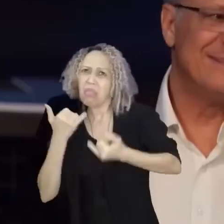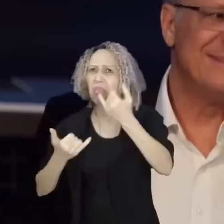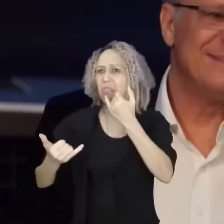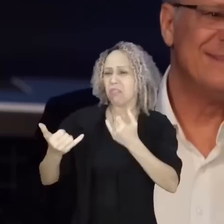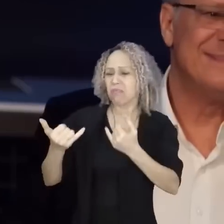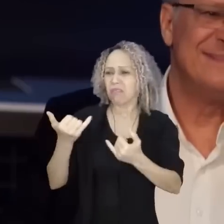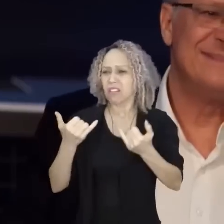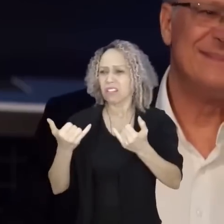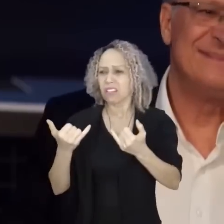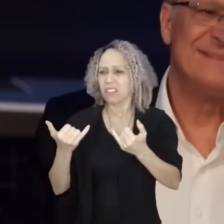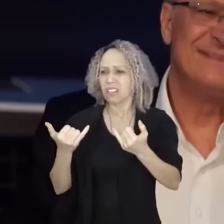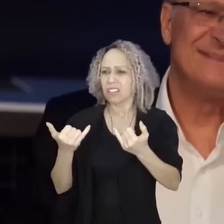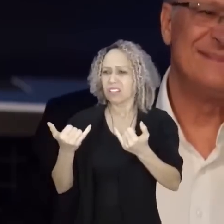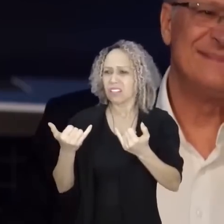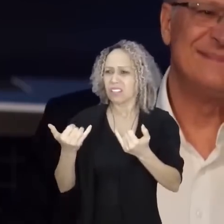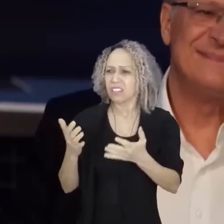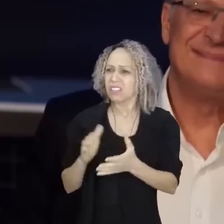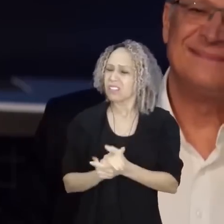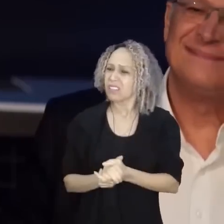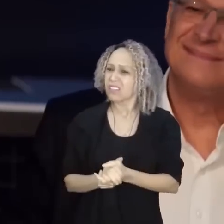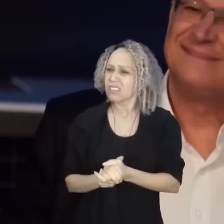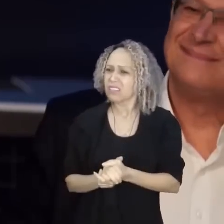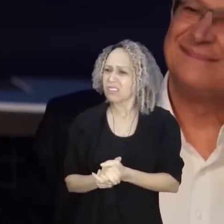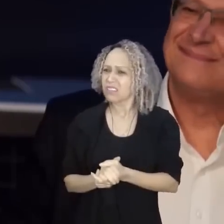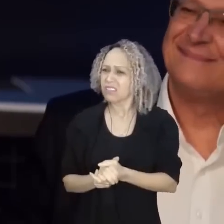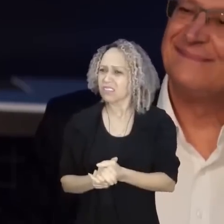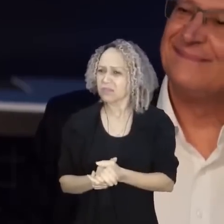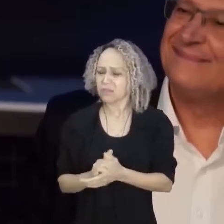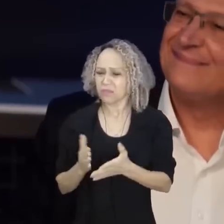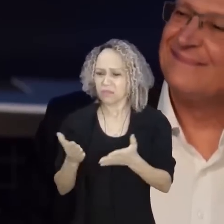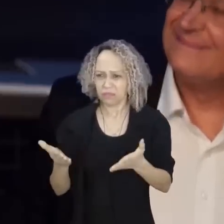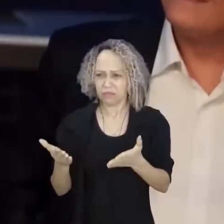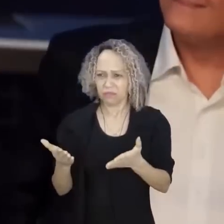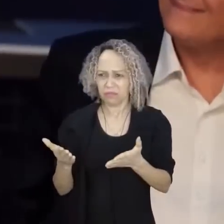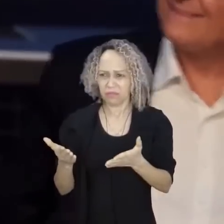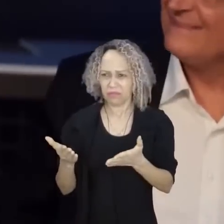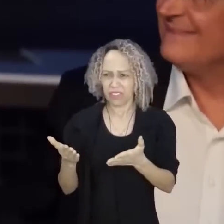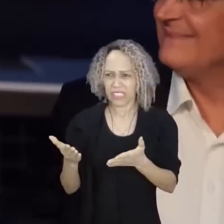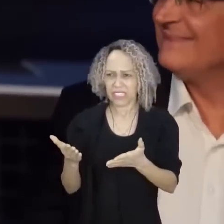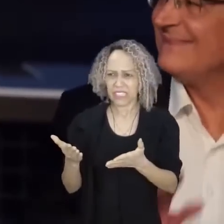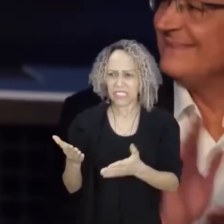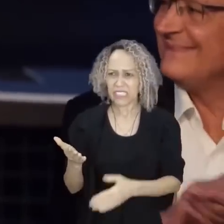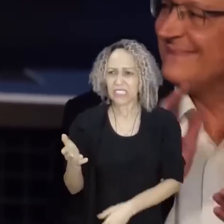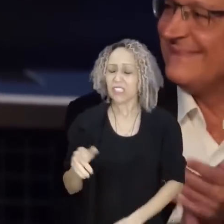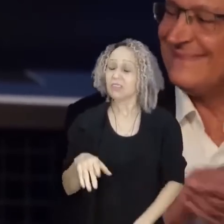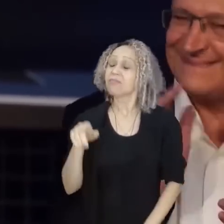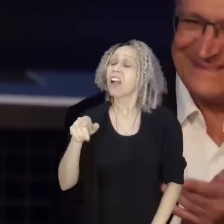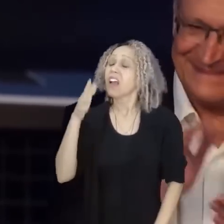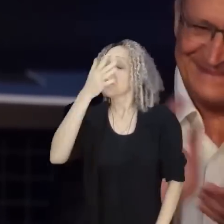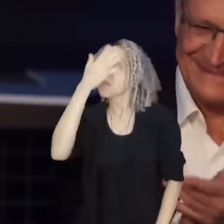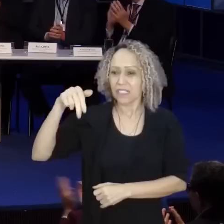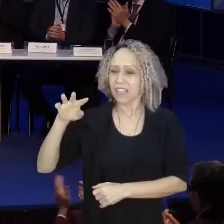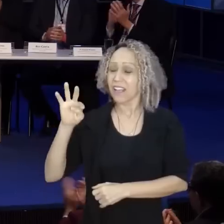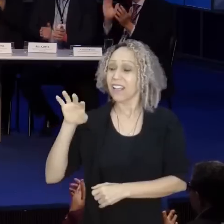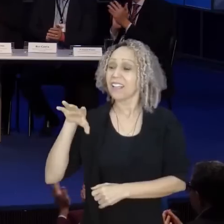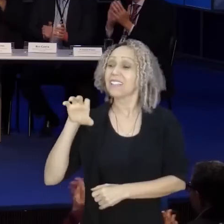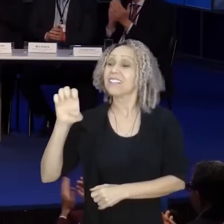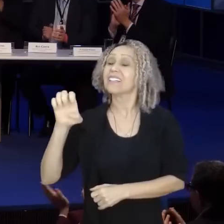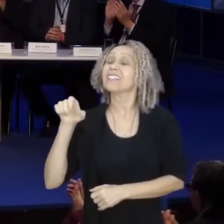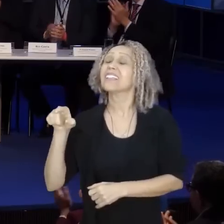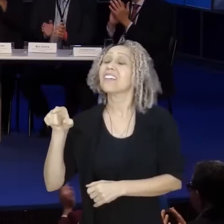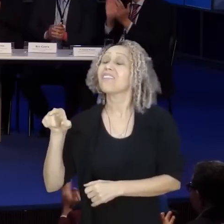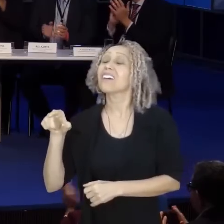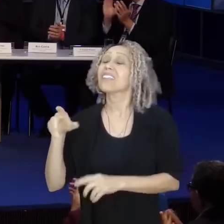Eu quero dizer para vocês que não é mais boato. Aloísio Mercadante será presidente do BNDES. Nós